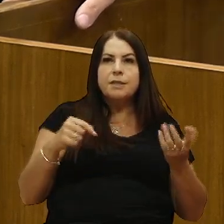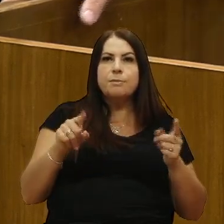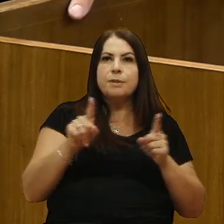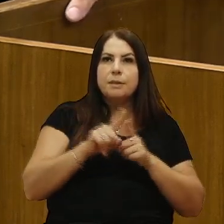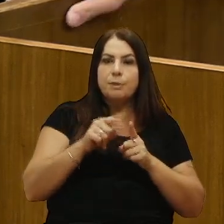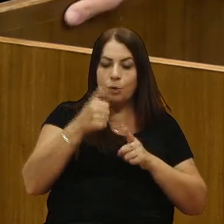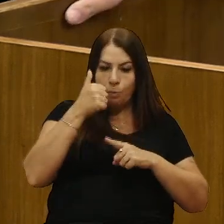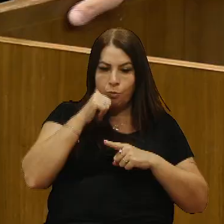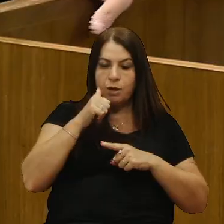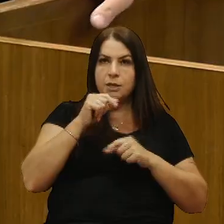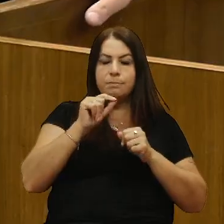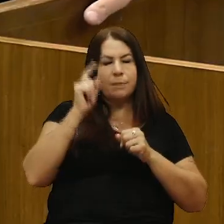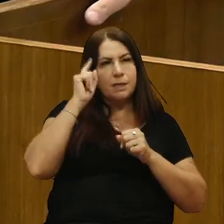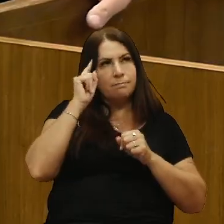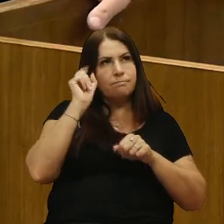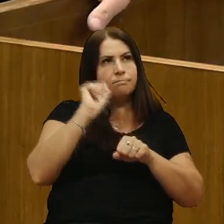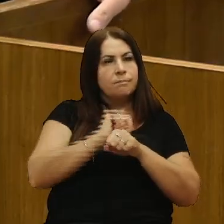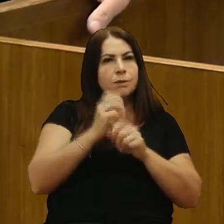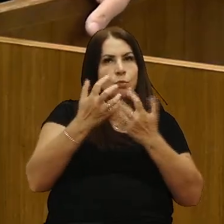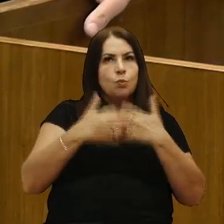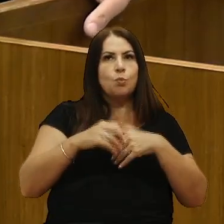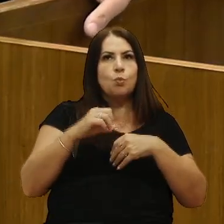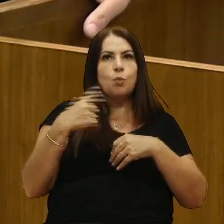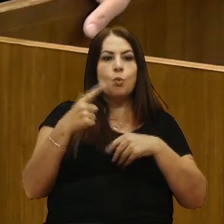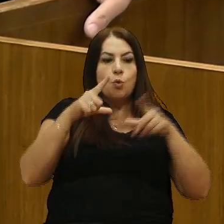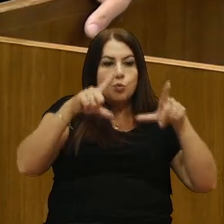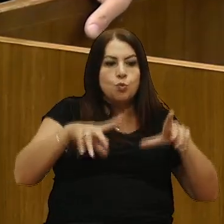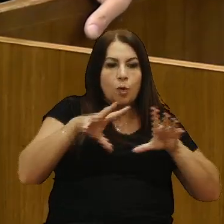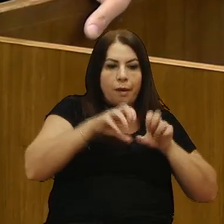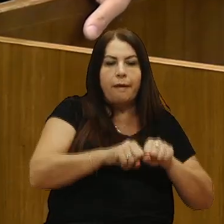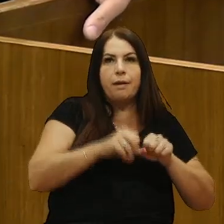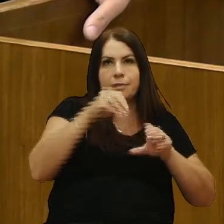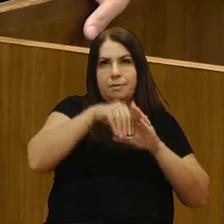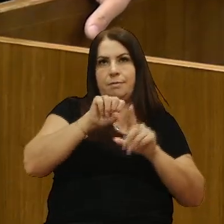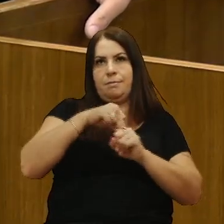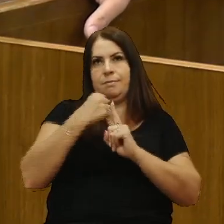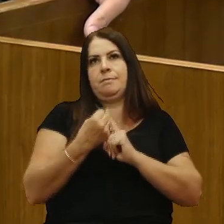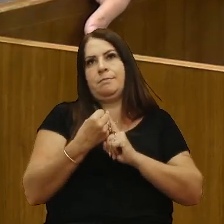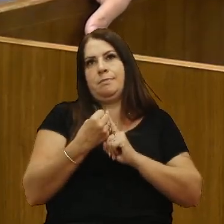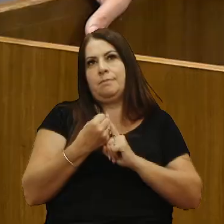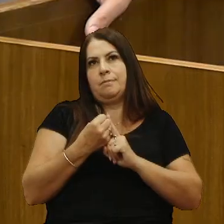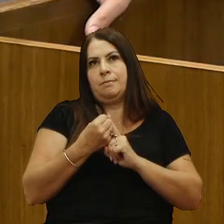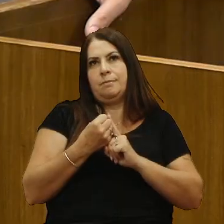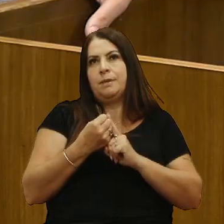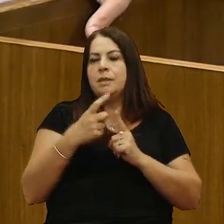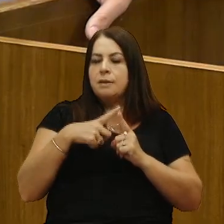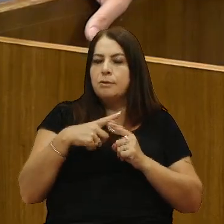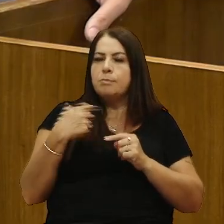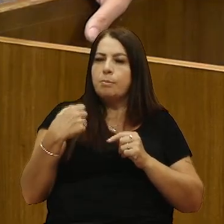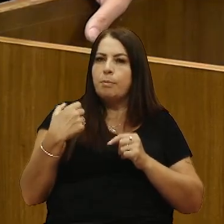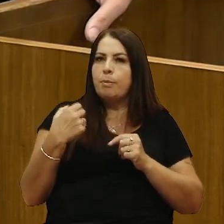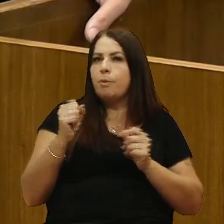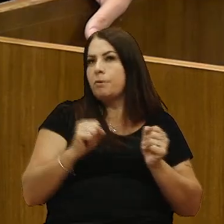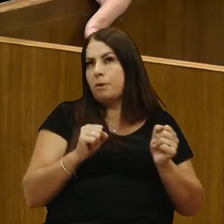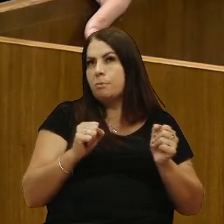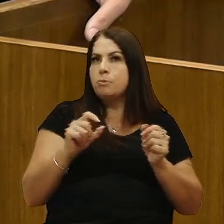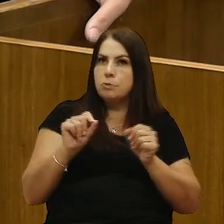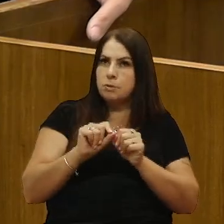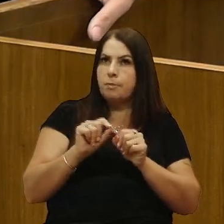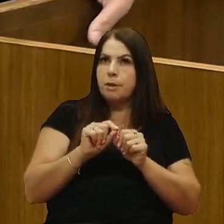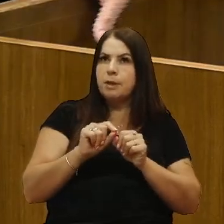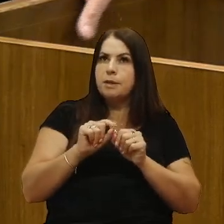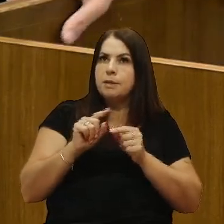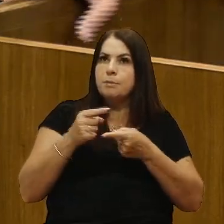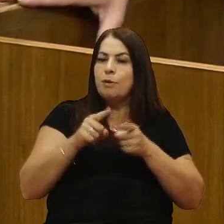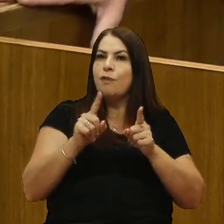enquanto mulheres, fazer reflexões de qual é o nosso espaço na sociedade. Nós podemos e devemos fazer e se